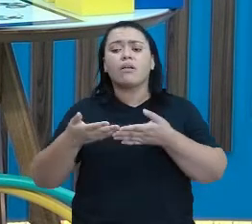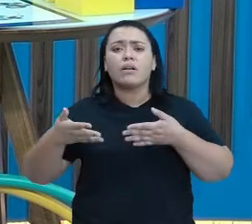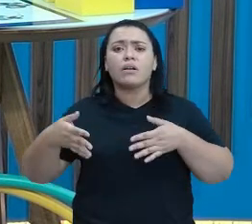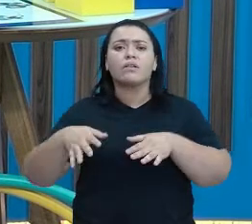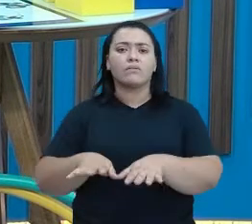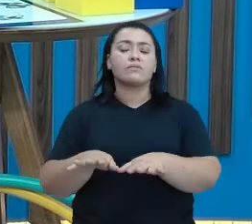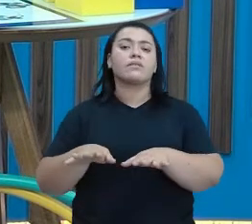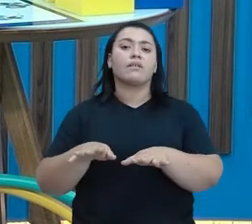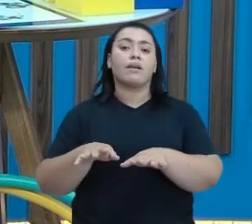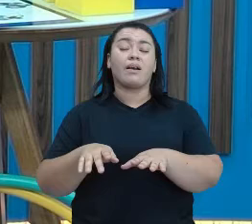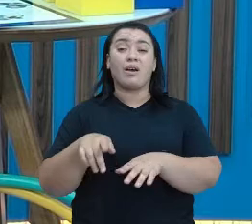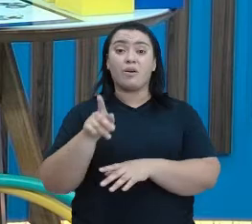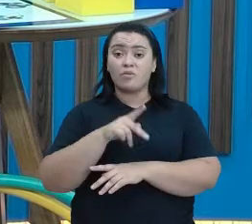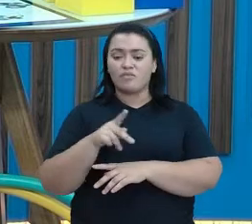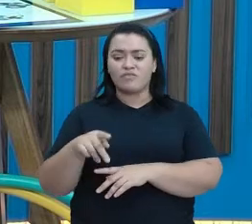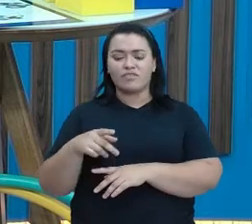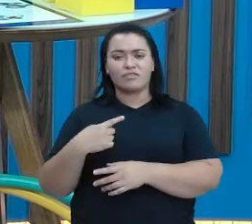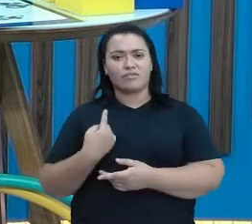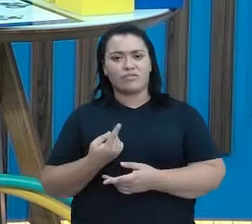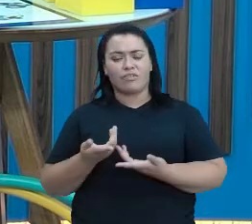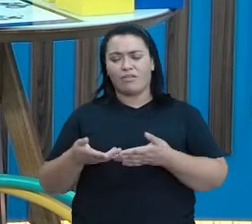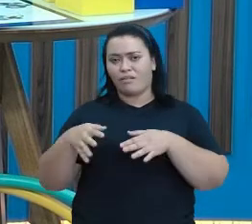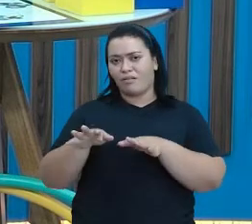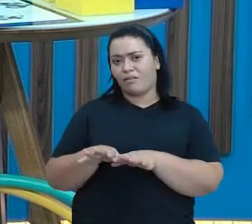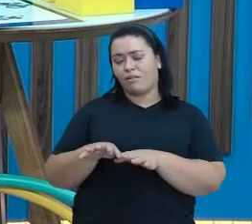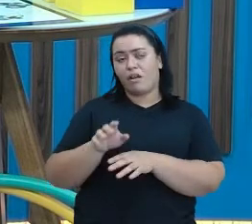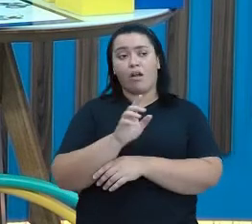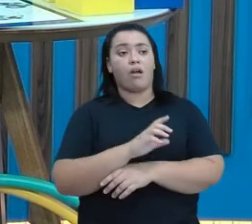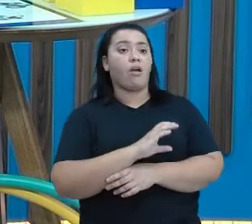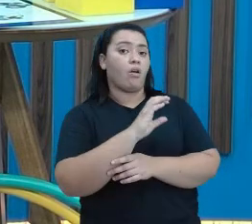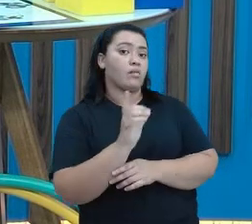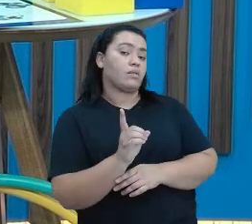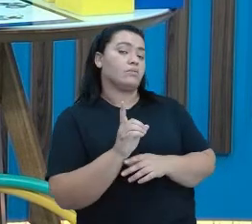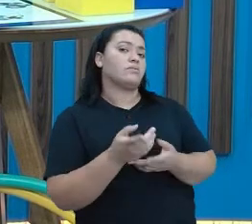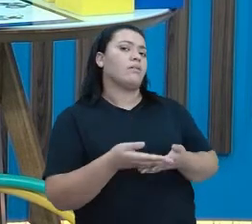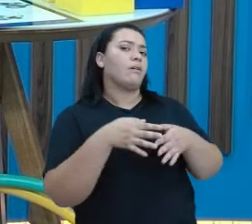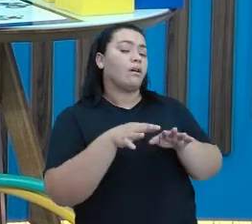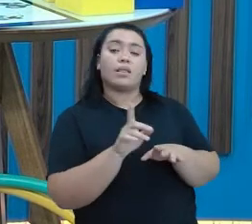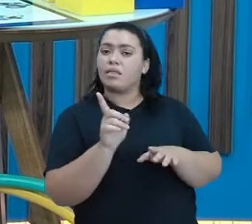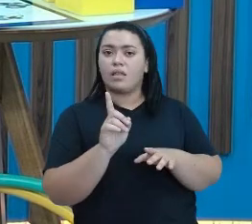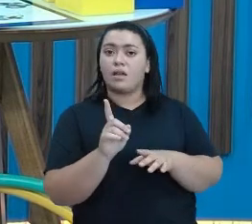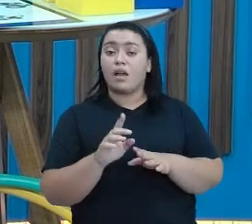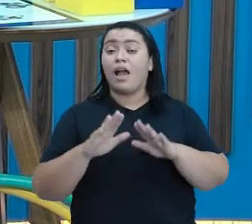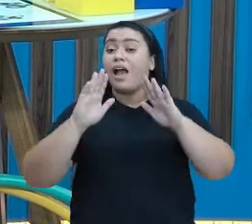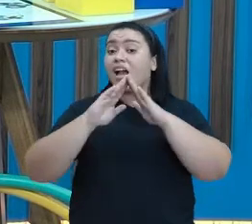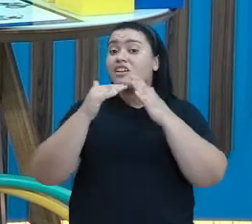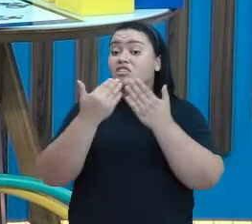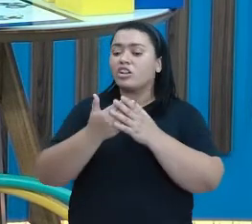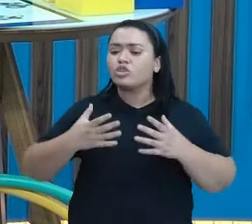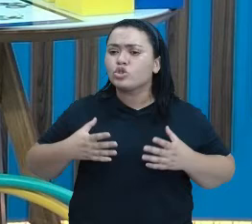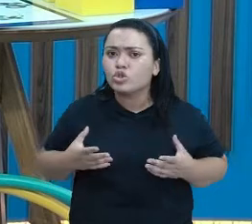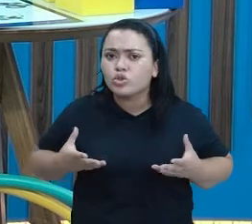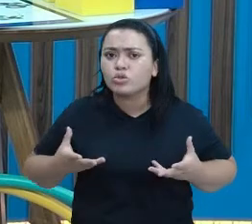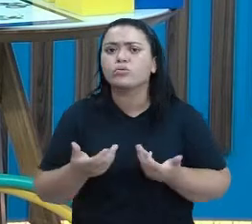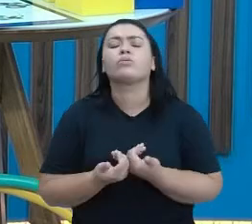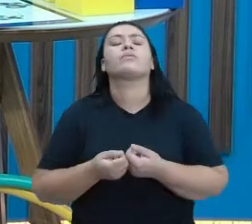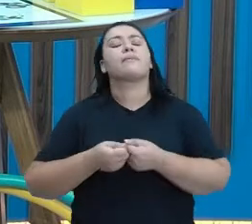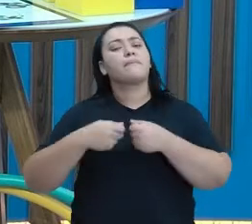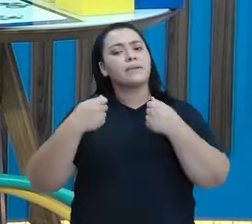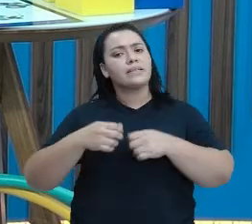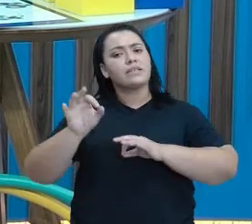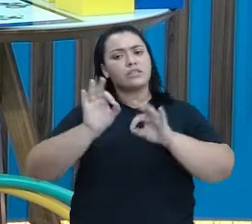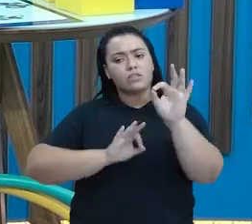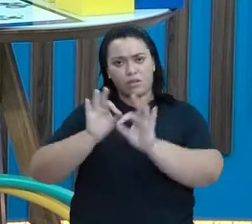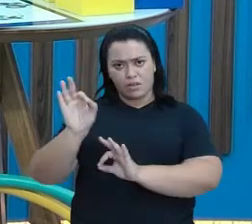professor do AE que vai ser inclusivo, não é a coordenação que vai ser inclusiva. A escola como um todo, ela precisa se organizar